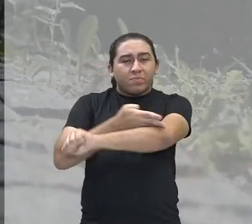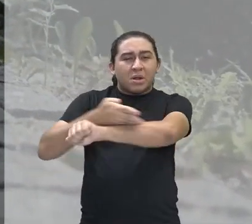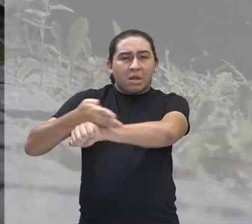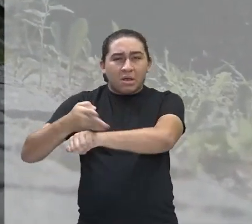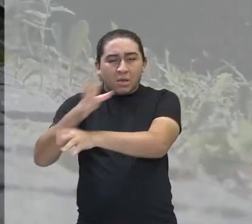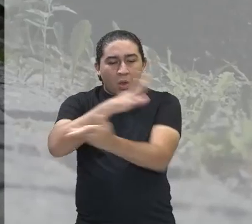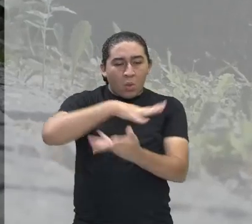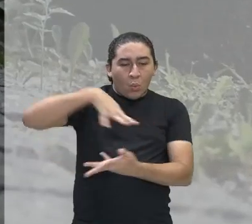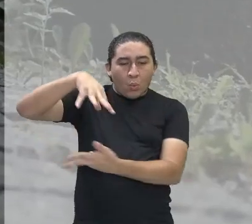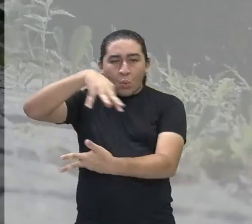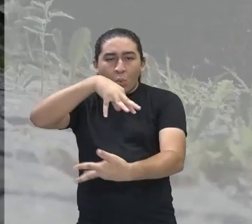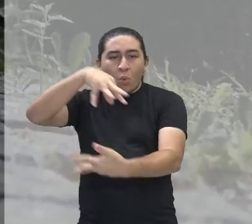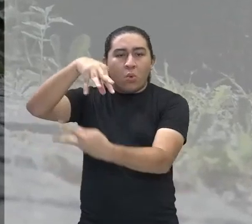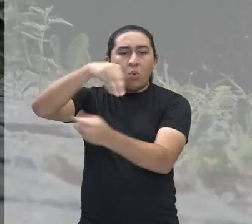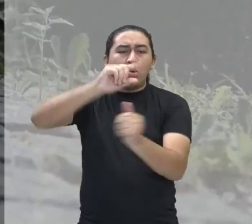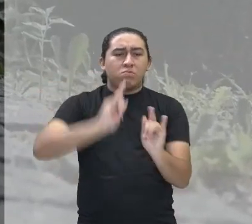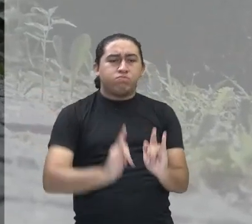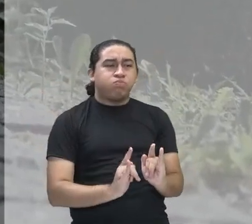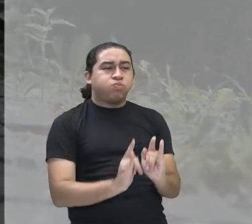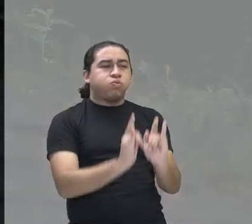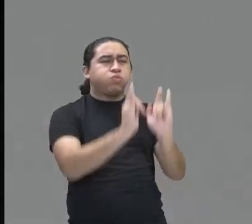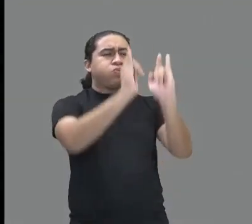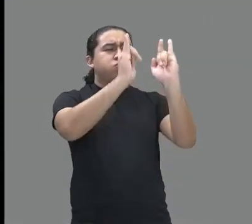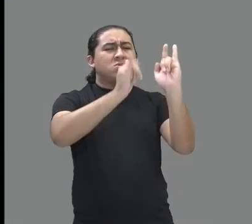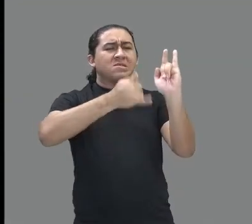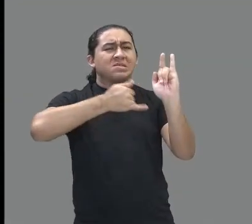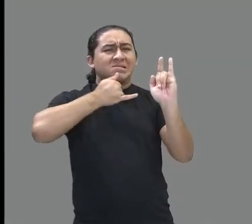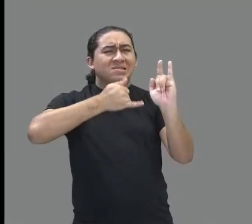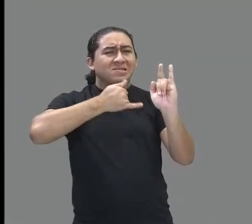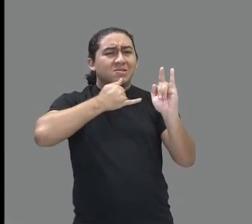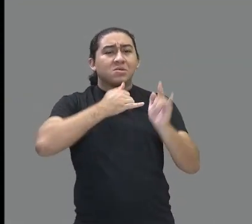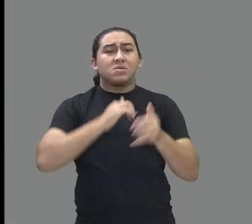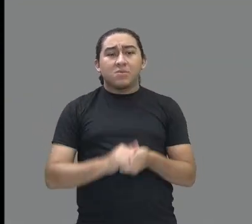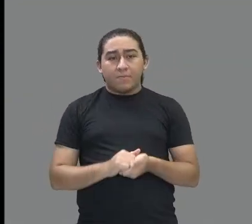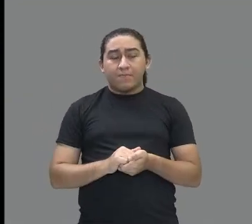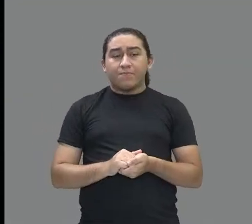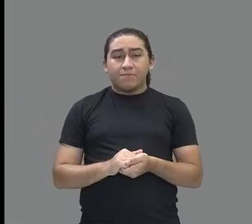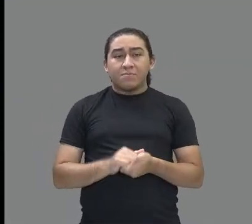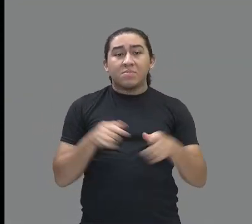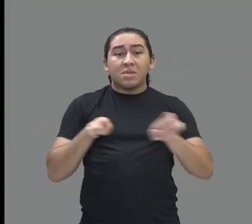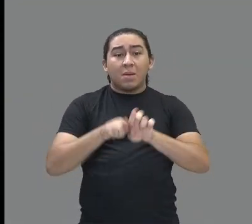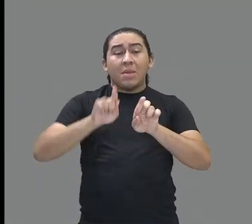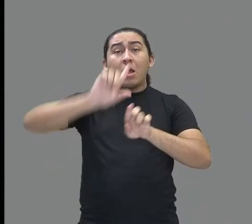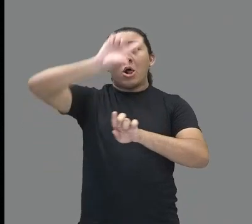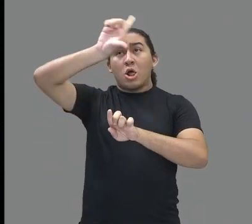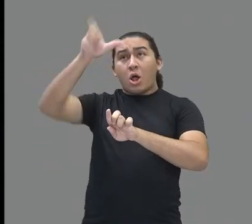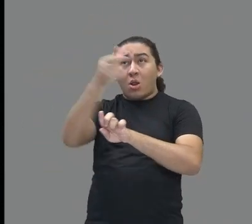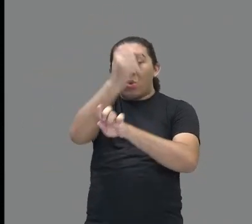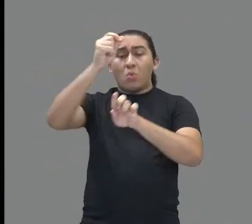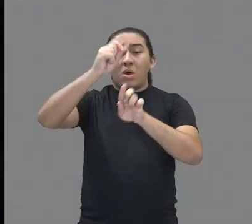fantasma, a torre grande era só tristeza. E como envolta em luar,